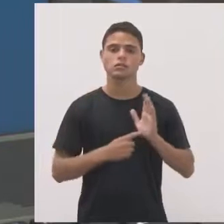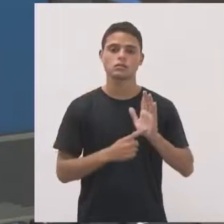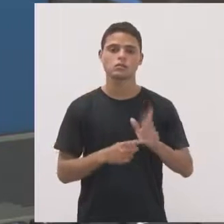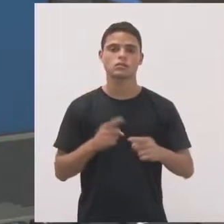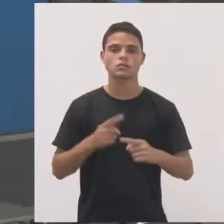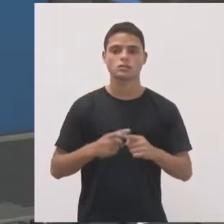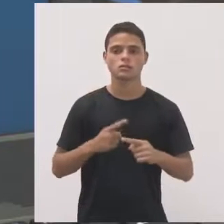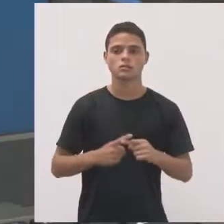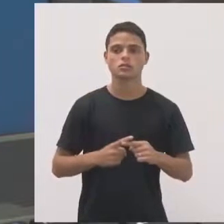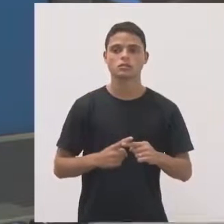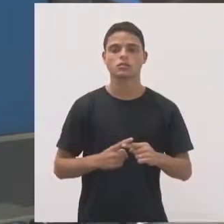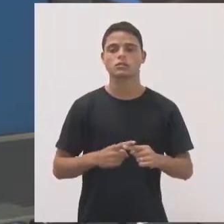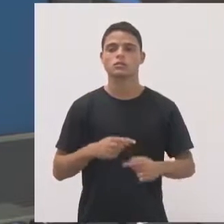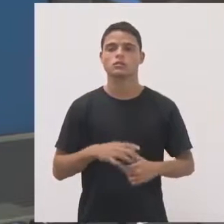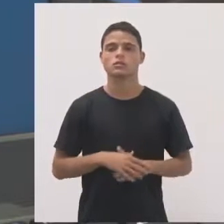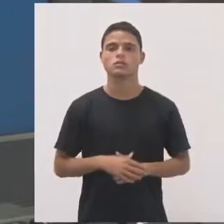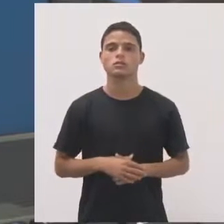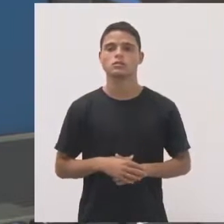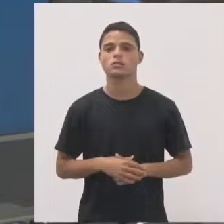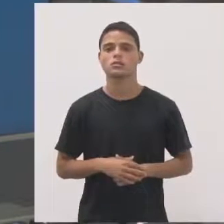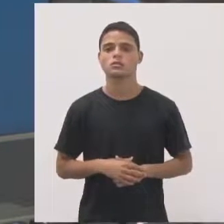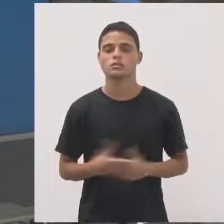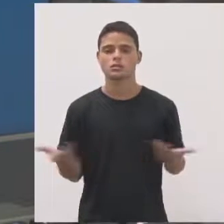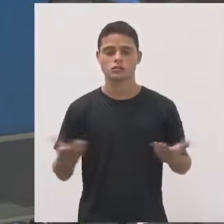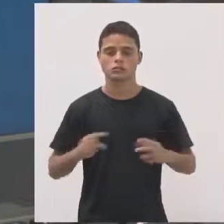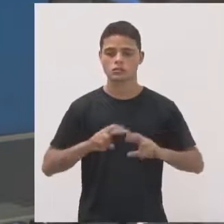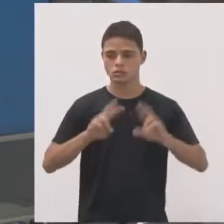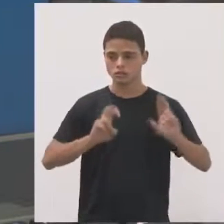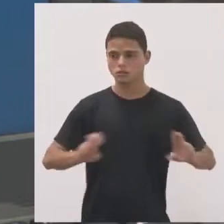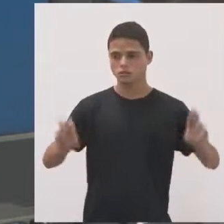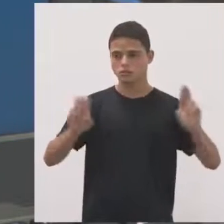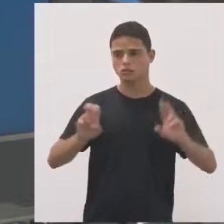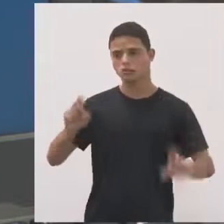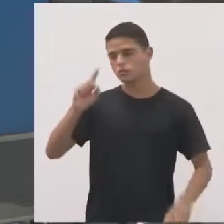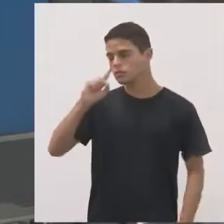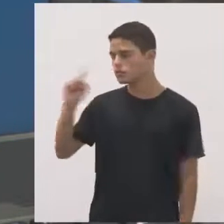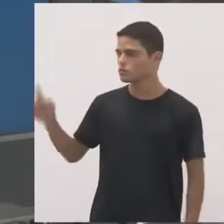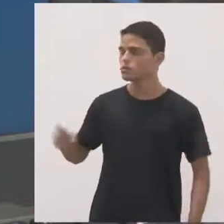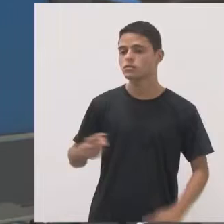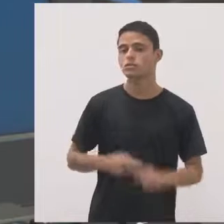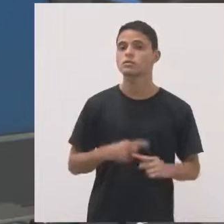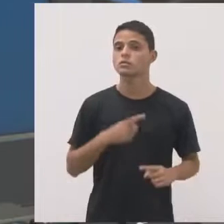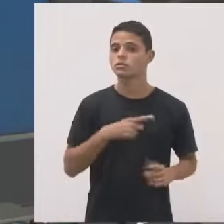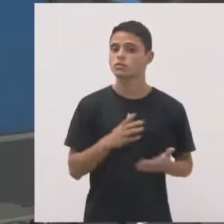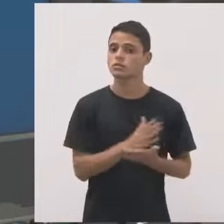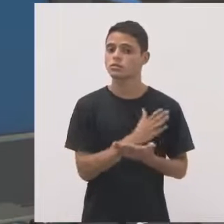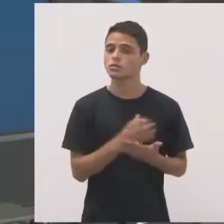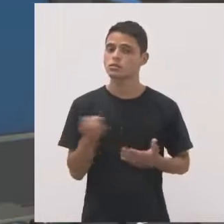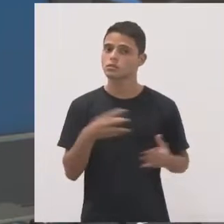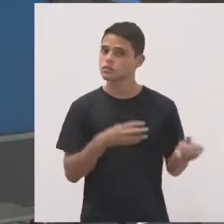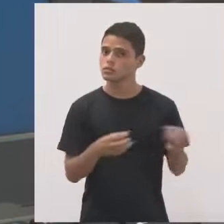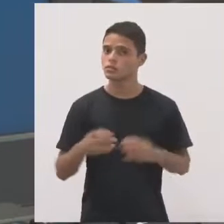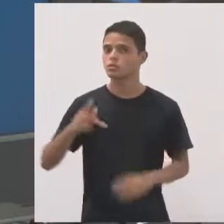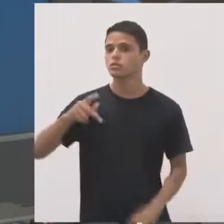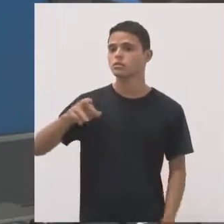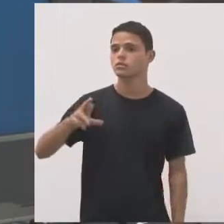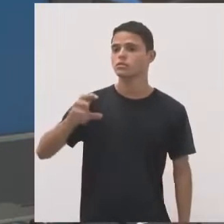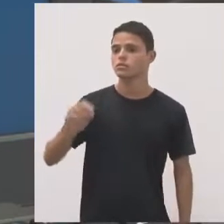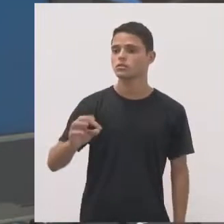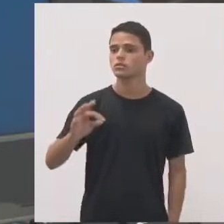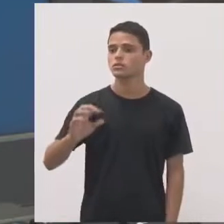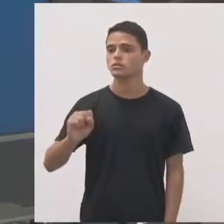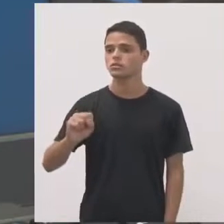que eu quis trazer esse notebook aqui. Porque teve umas atualizações dele da Proxy. O que é a Proxy,